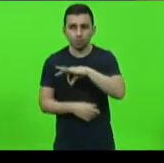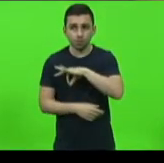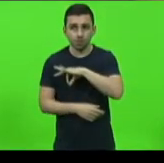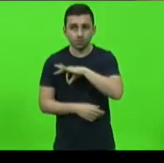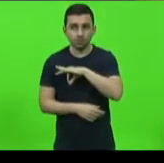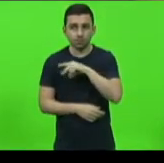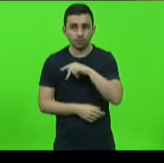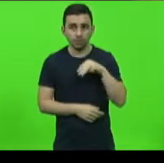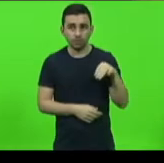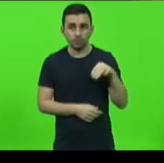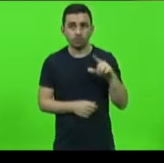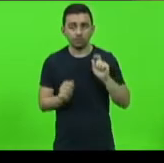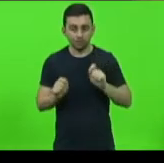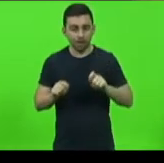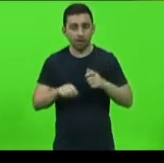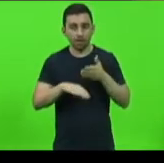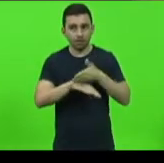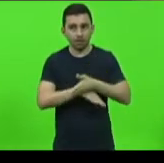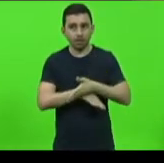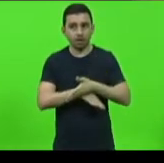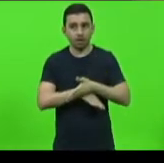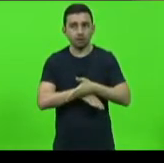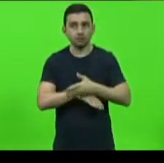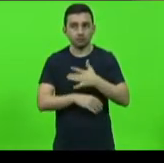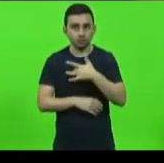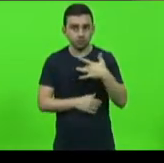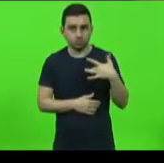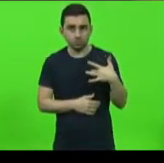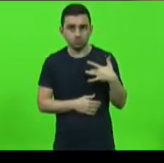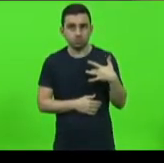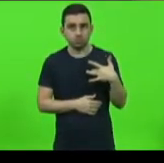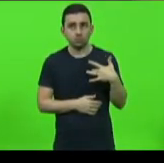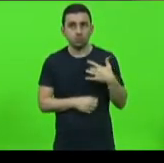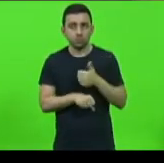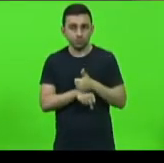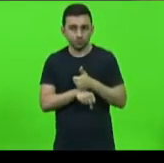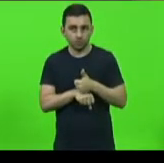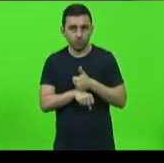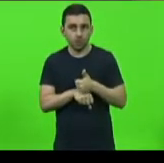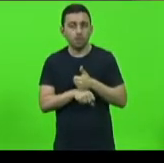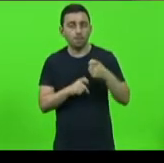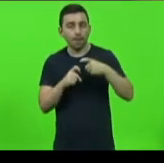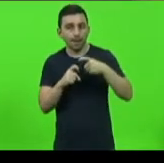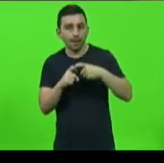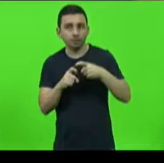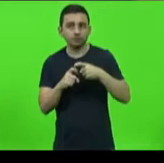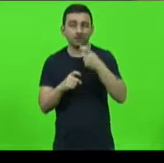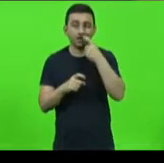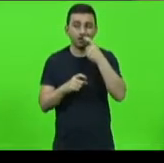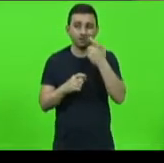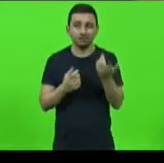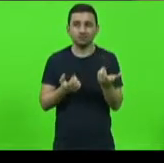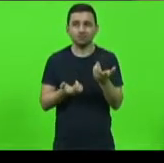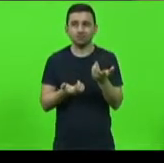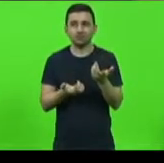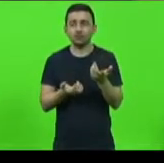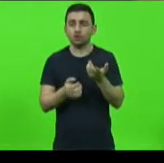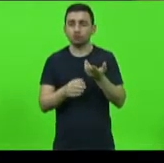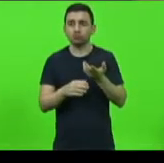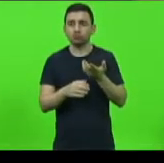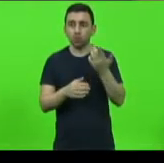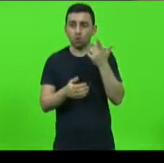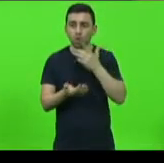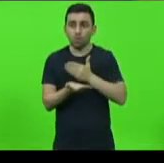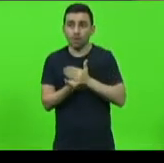entrar no oficialato. Pela saúde, profissionais de saúde, médicos, dentistas, eles entram já ganhando com salário de